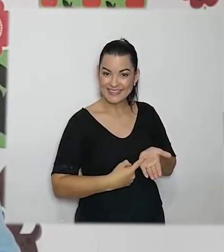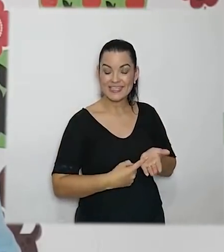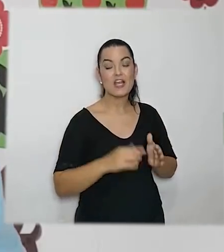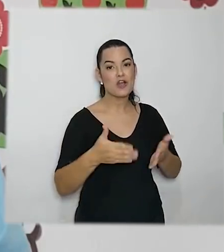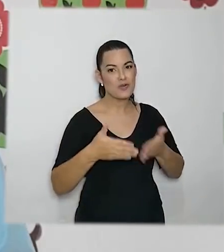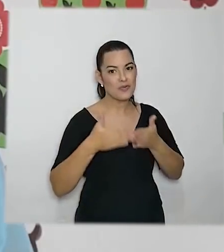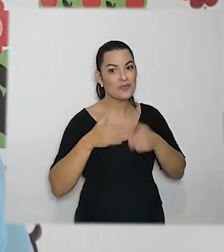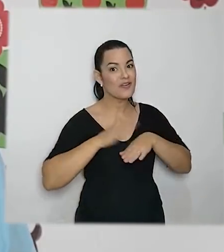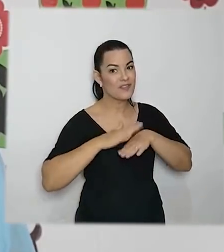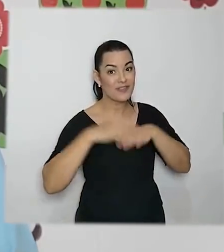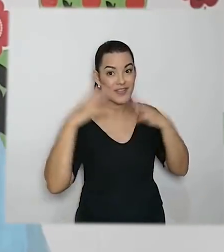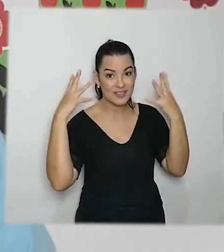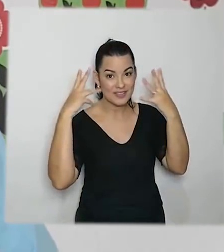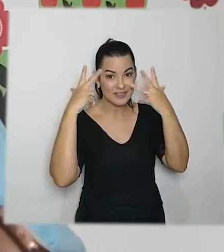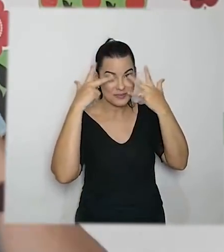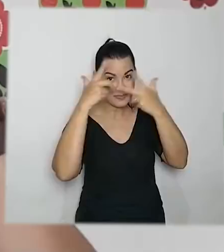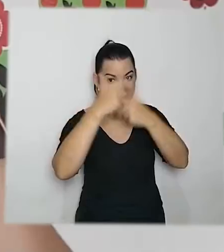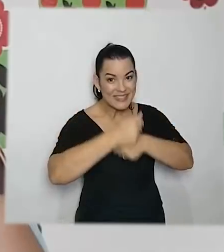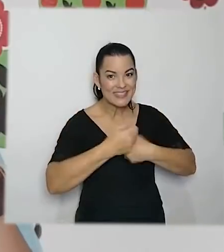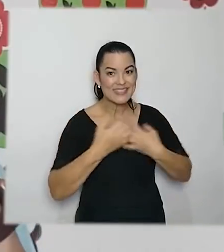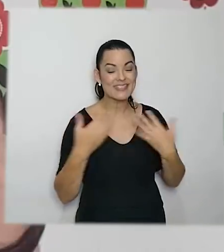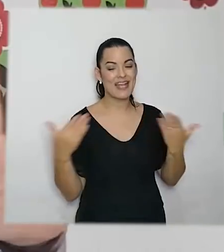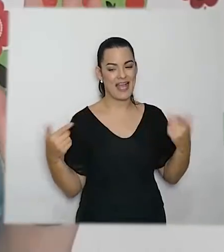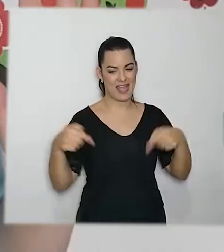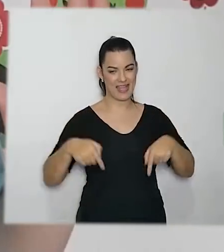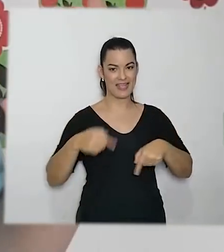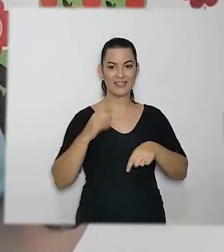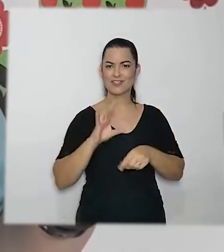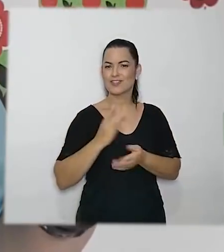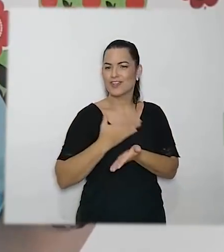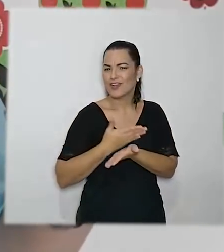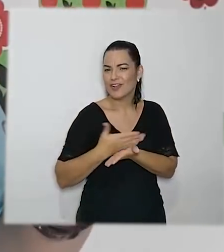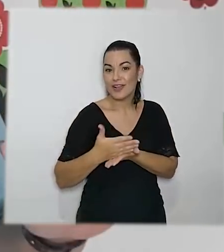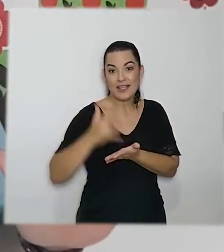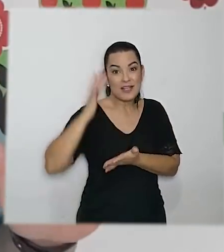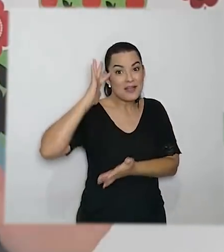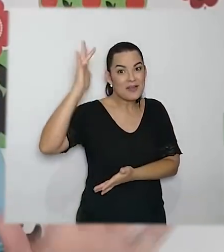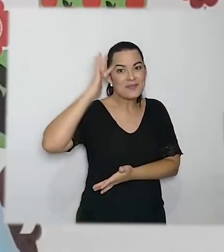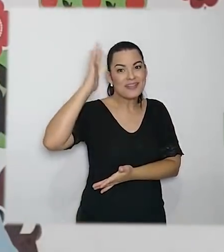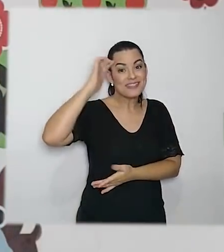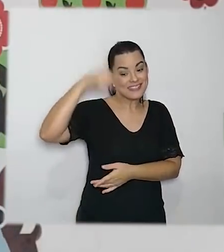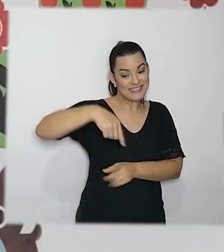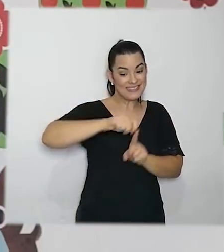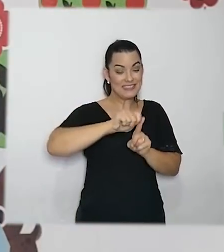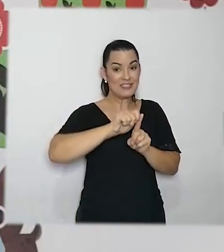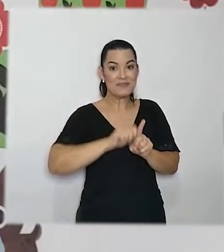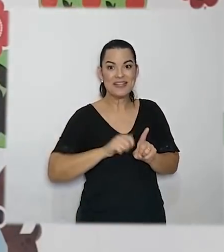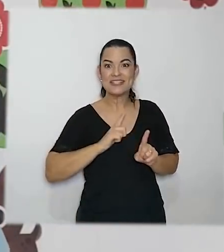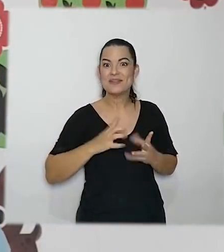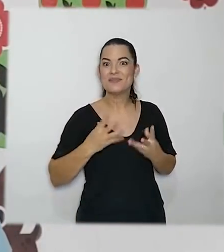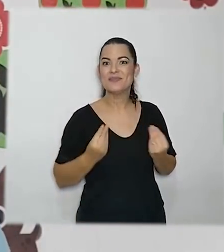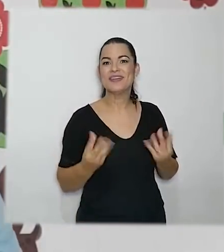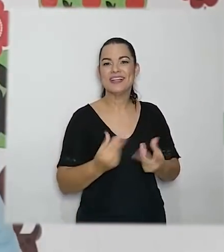caprichem aí. Esse é só o aquecimento. Então, vocês já imaginam que nós teremos muitas